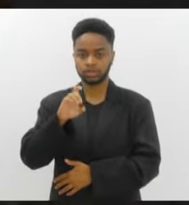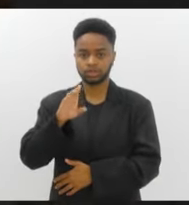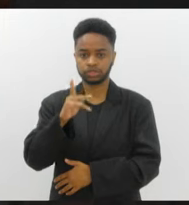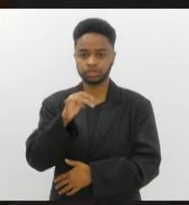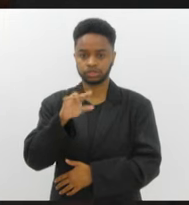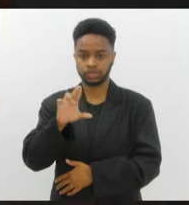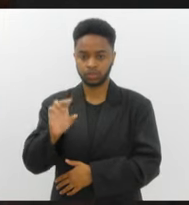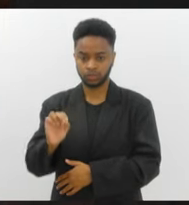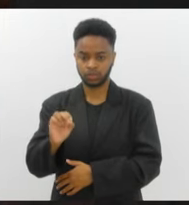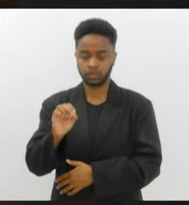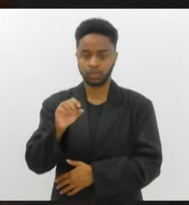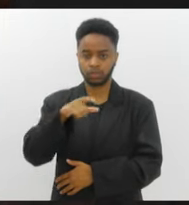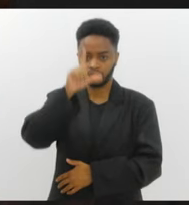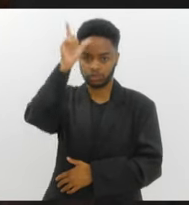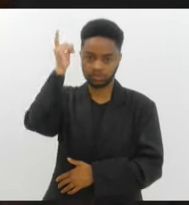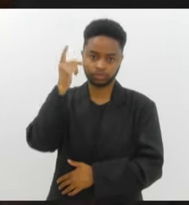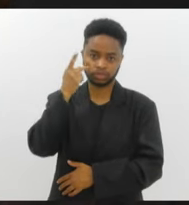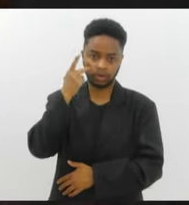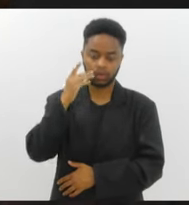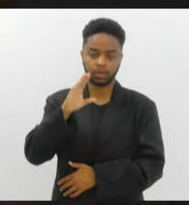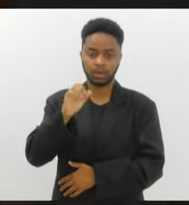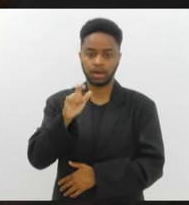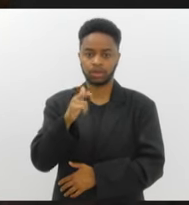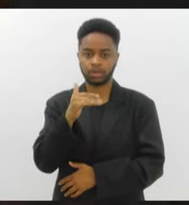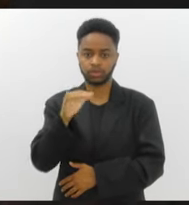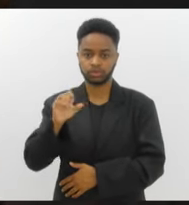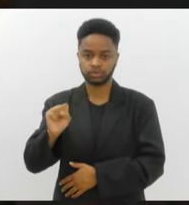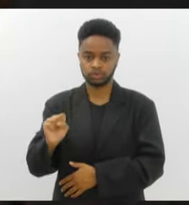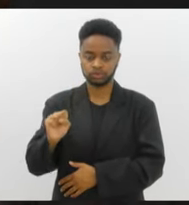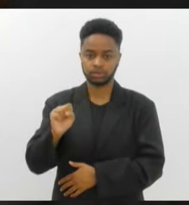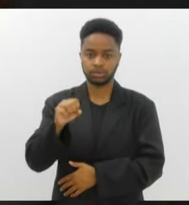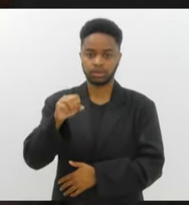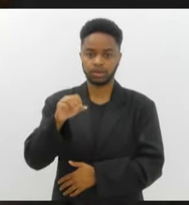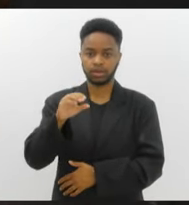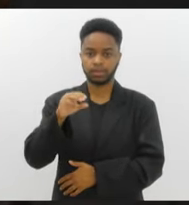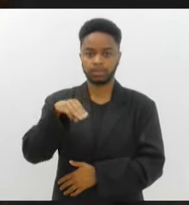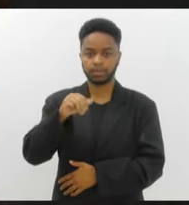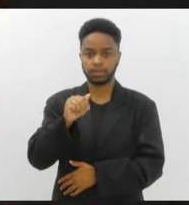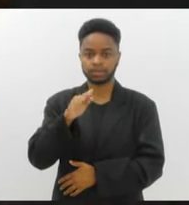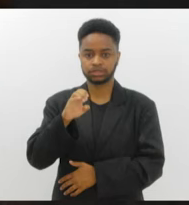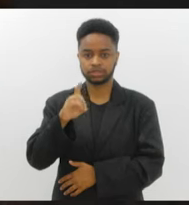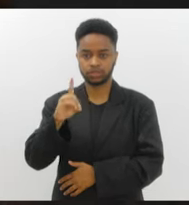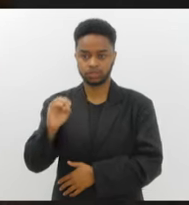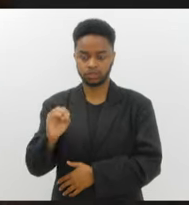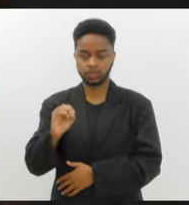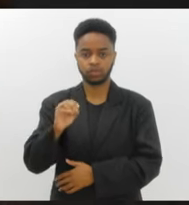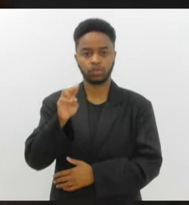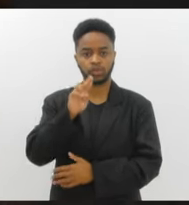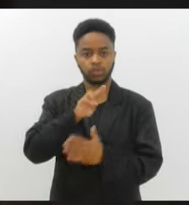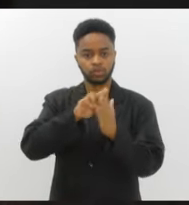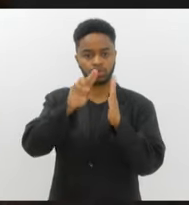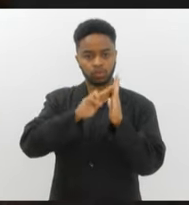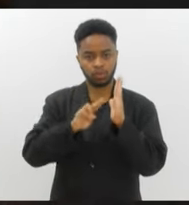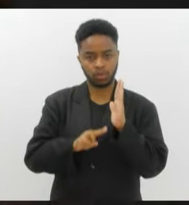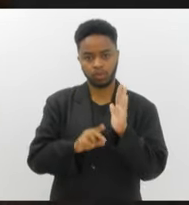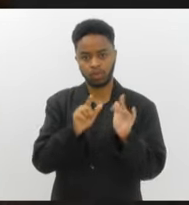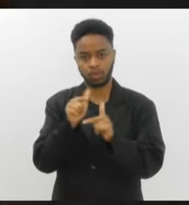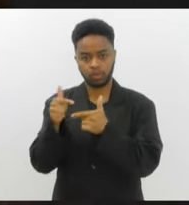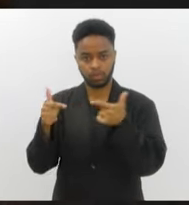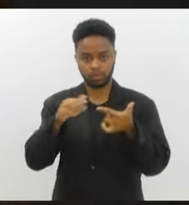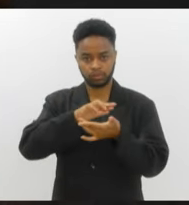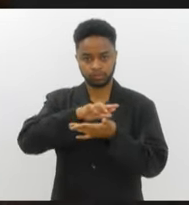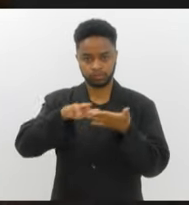Machado, Luiz Paulo, Carlinhos BNH, Carlos Macedo, Elton Cristo, Hélito José, Marcelo